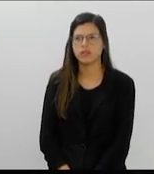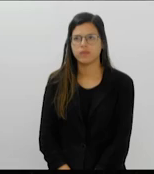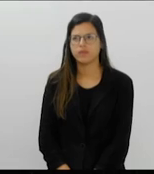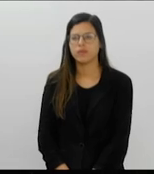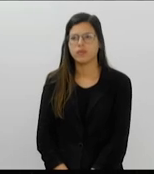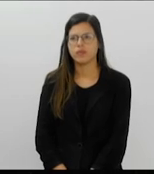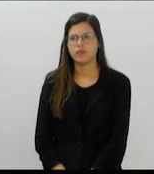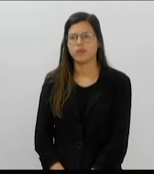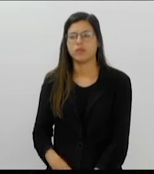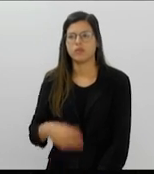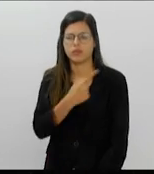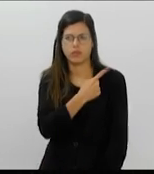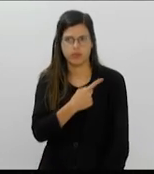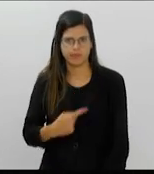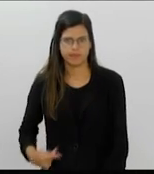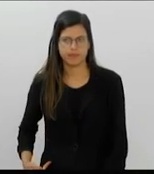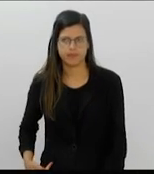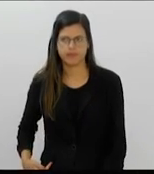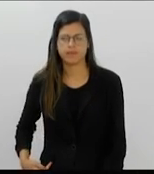Senhora Presidente,